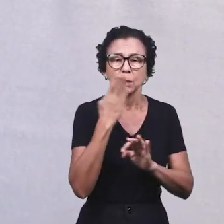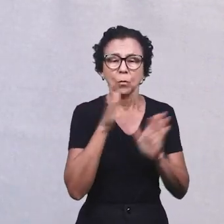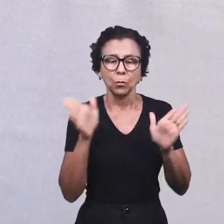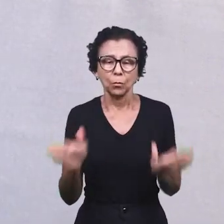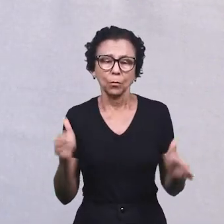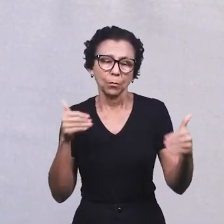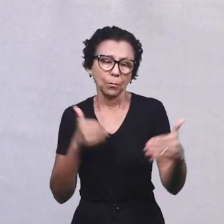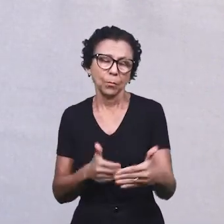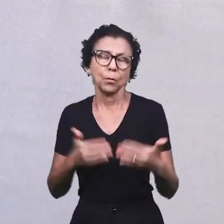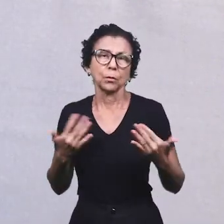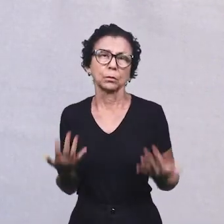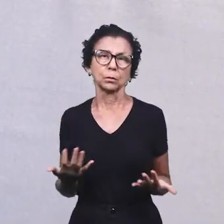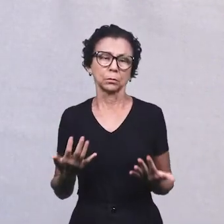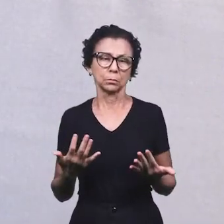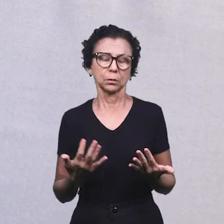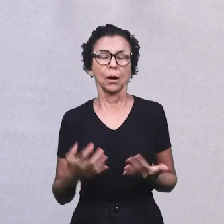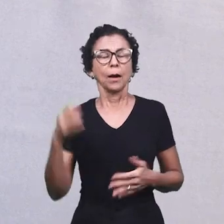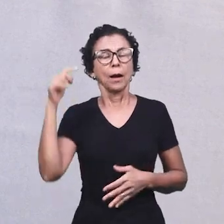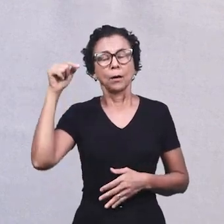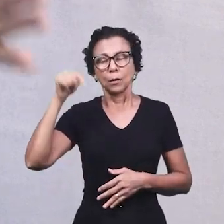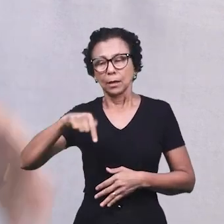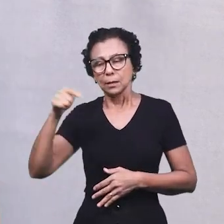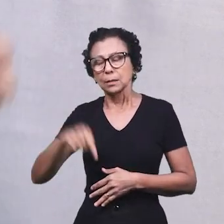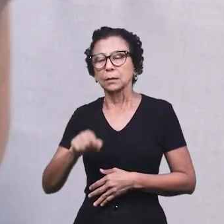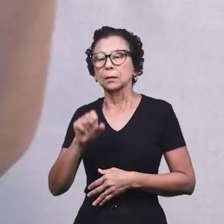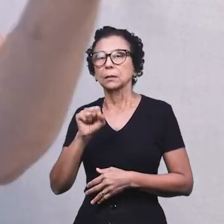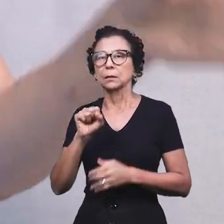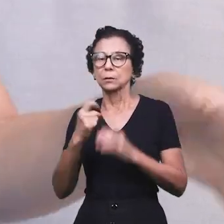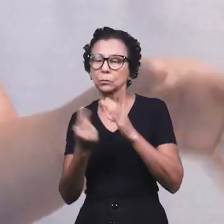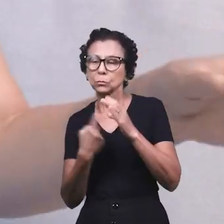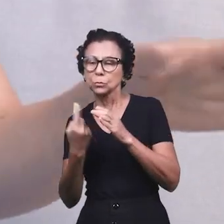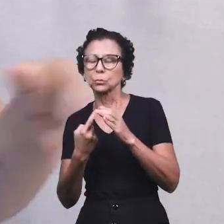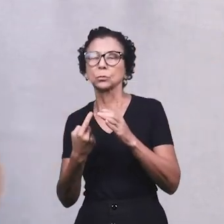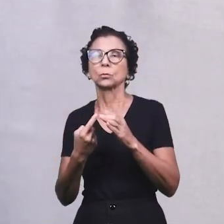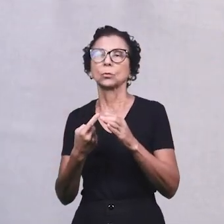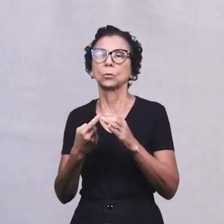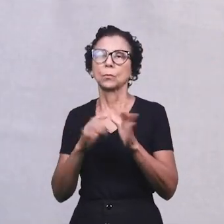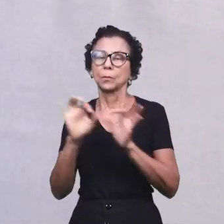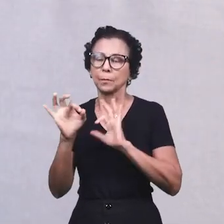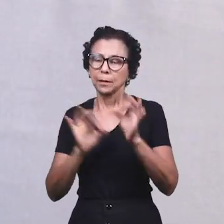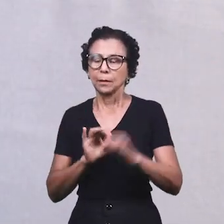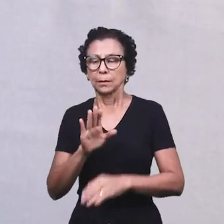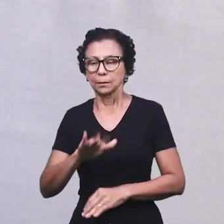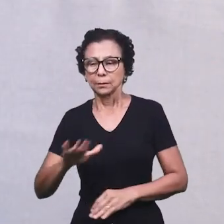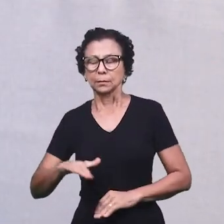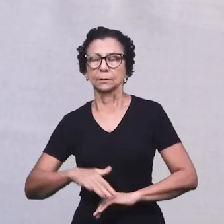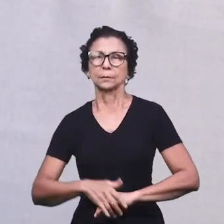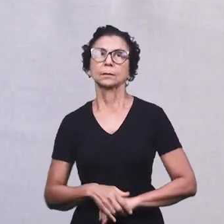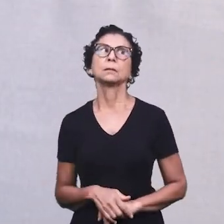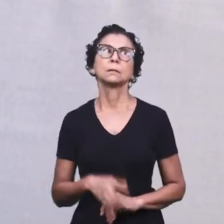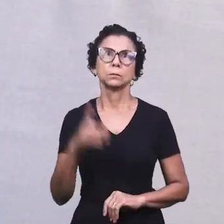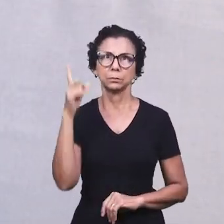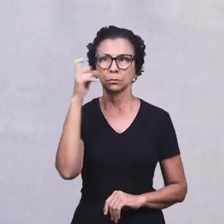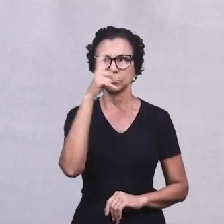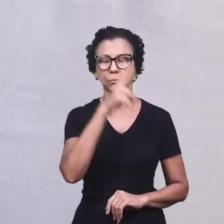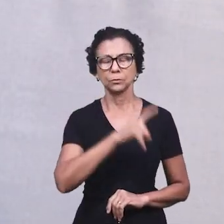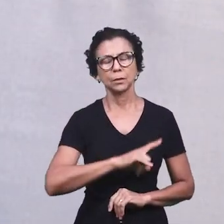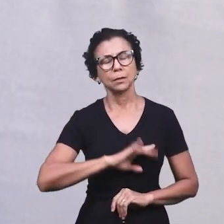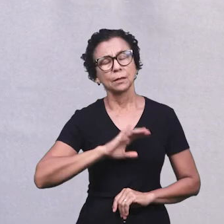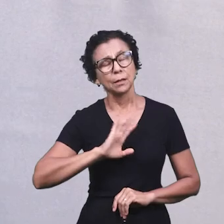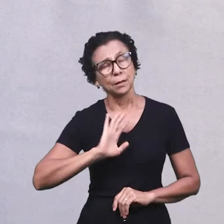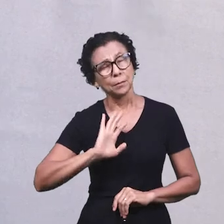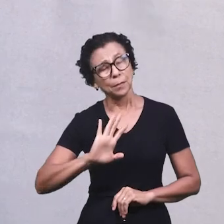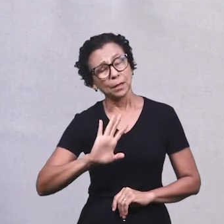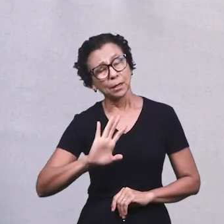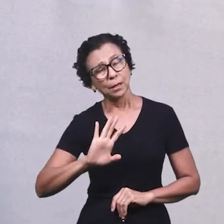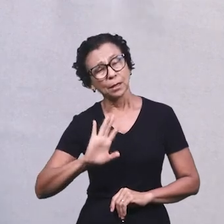bolo, o açúcar só para fazer uma coisa ou outra, e esse aqui é o do suco das crianças, esse aqui... Então, é muito difícil mesmo. Com o passar